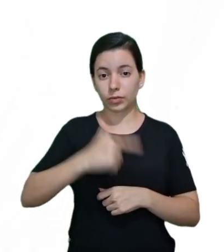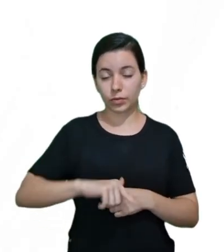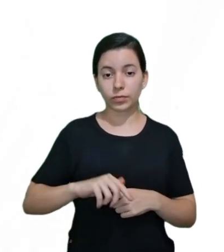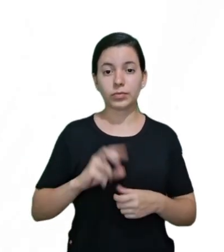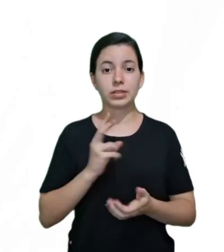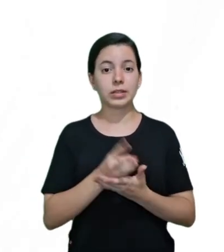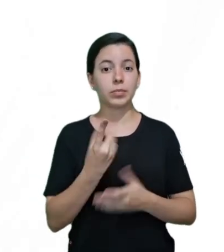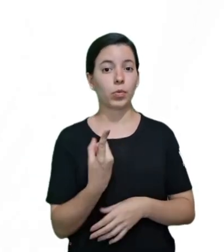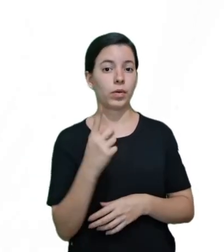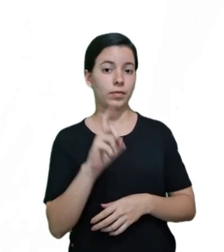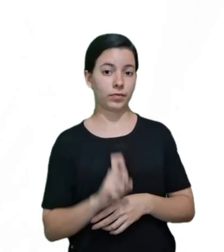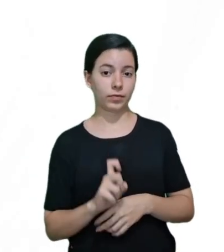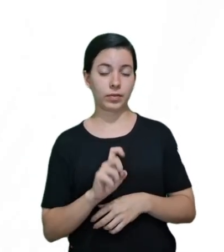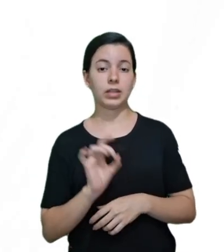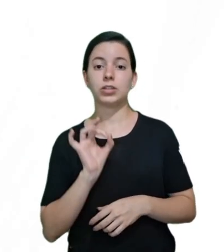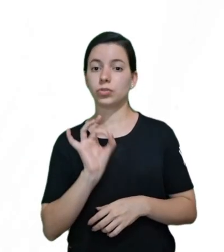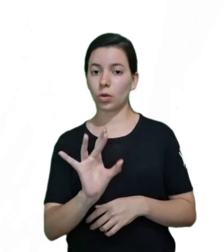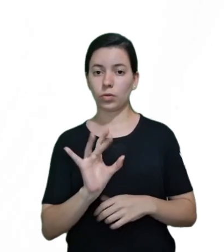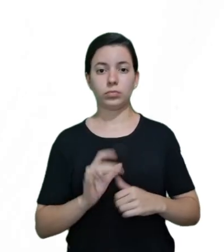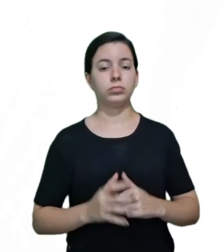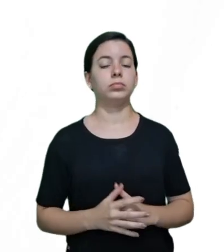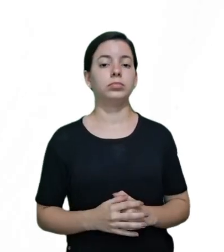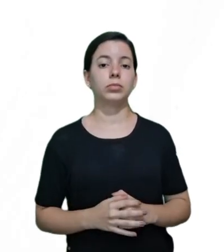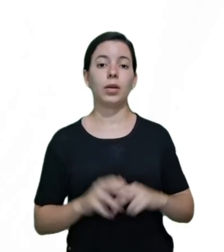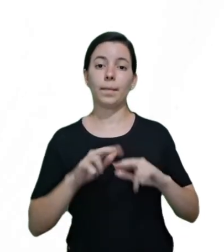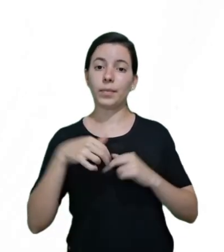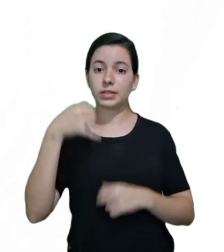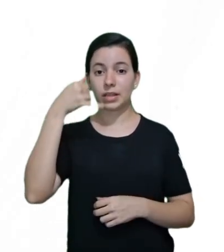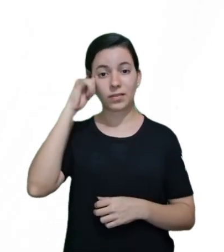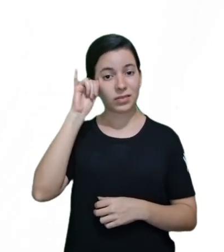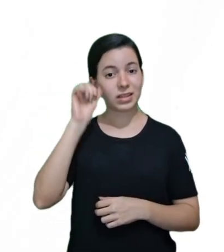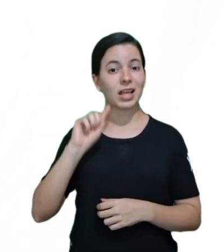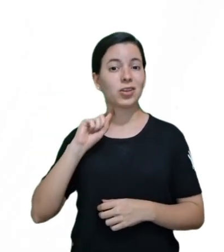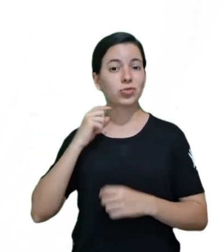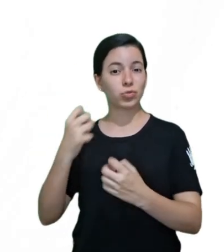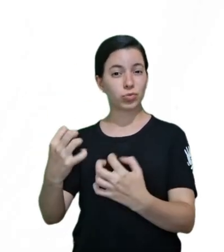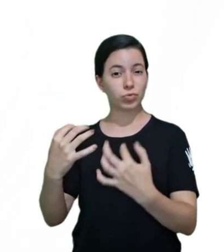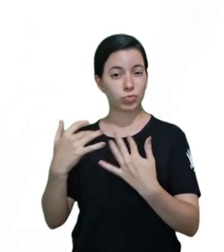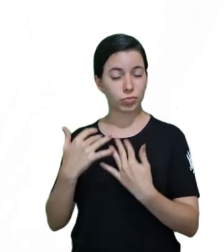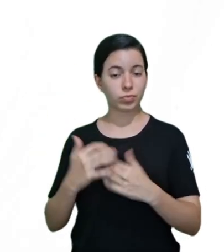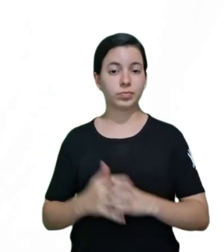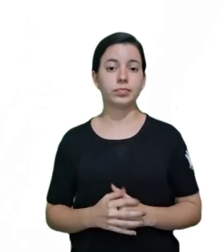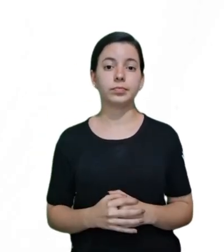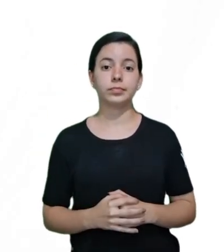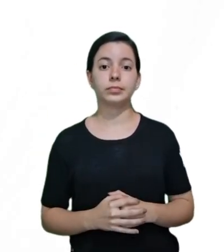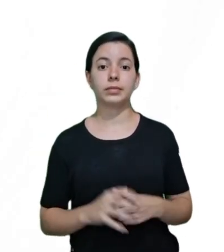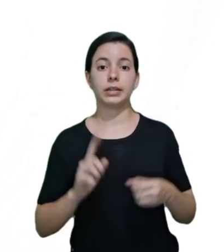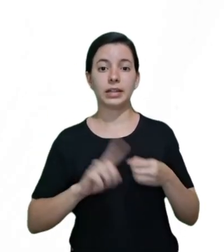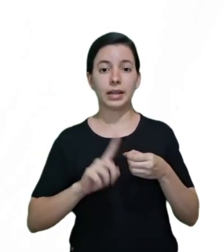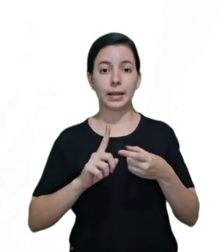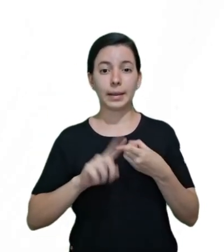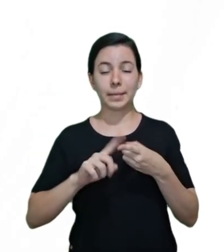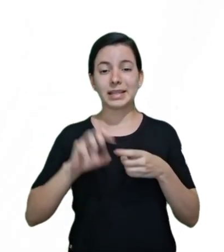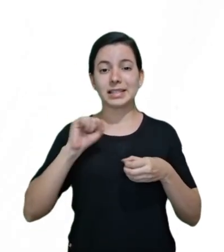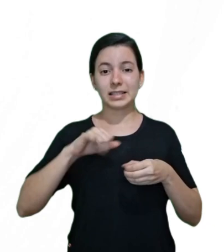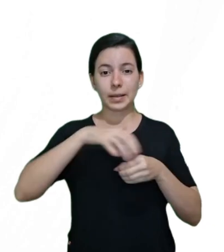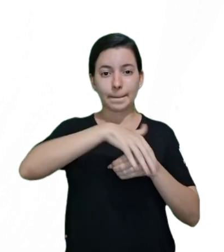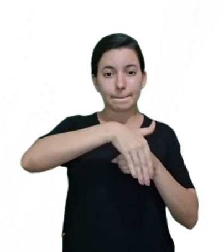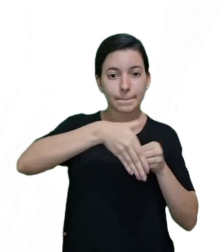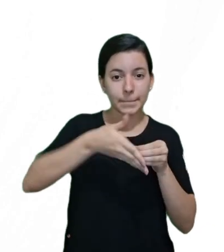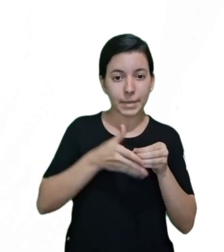com líquidos. E utilize cada pipeta apenas uma vez para evitar contaminação cruzada. Não desembrulhe as